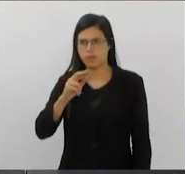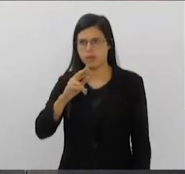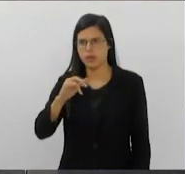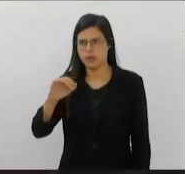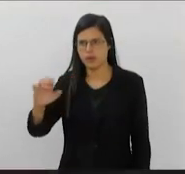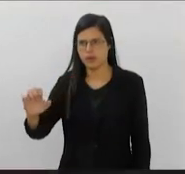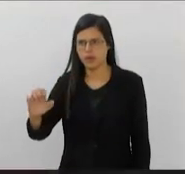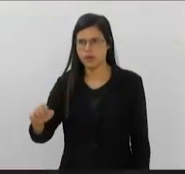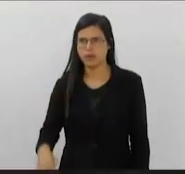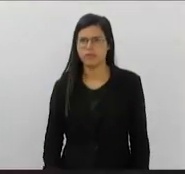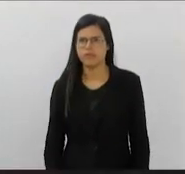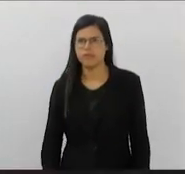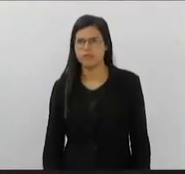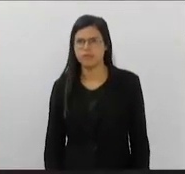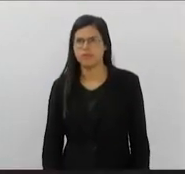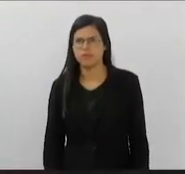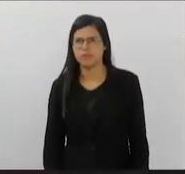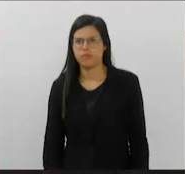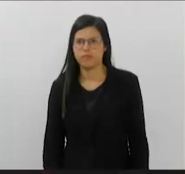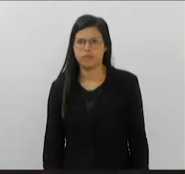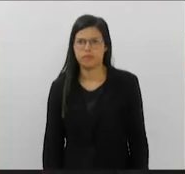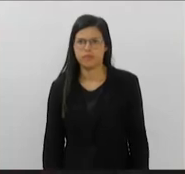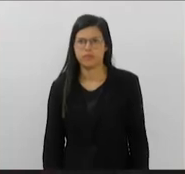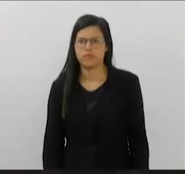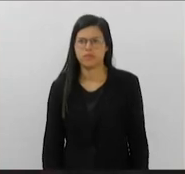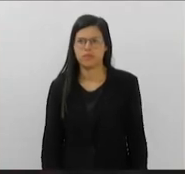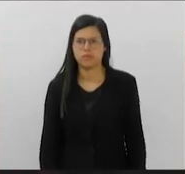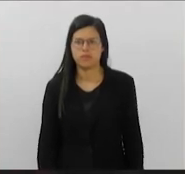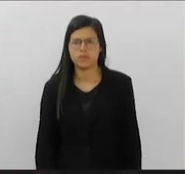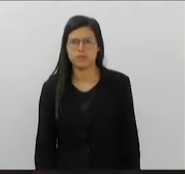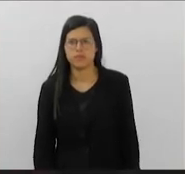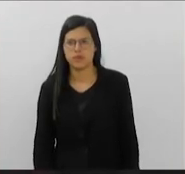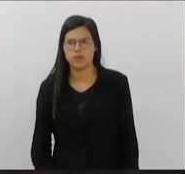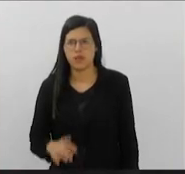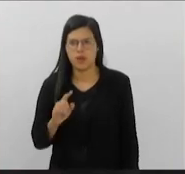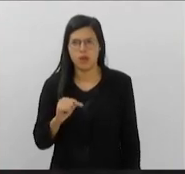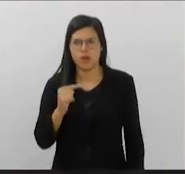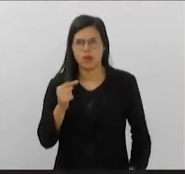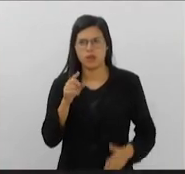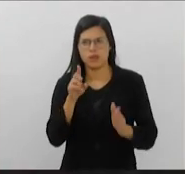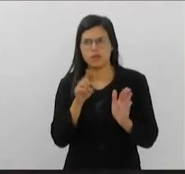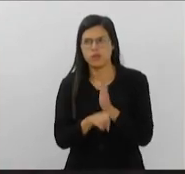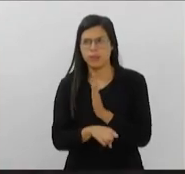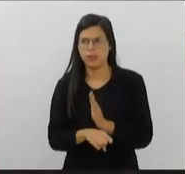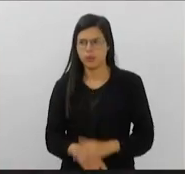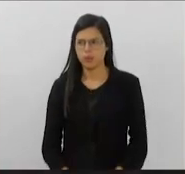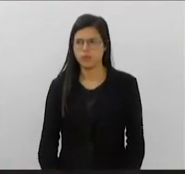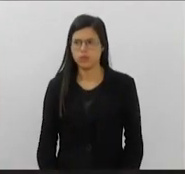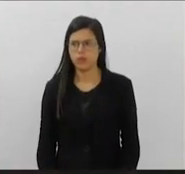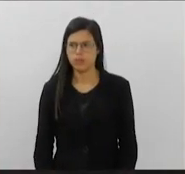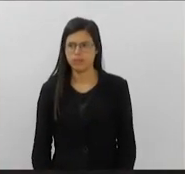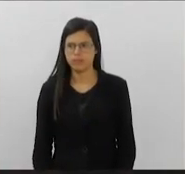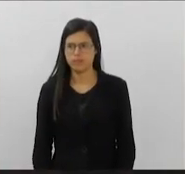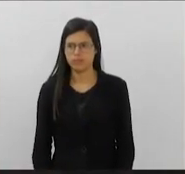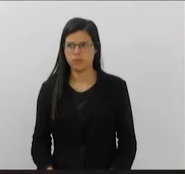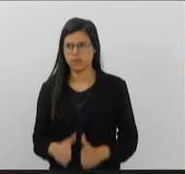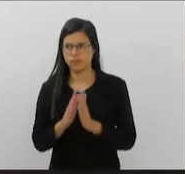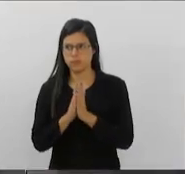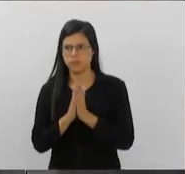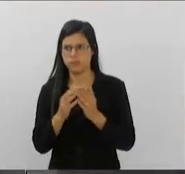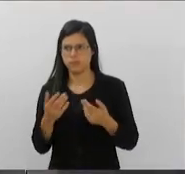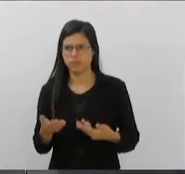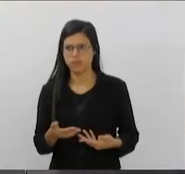Mari. A próxima pergunta por favor.